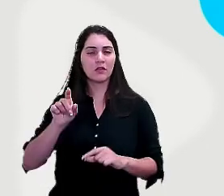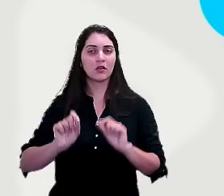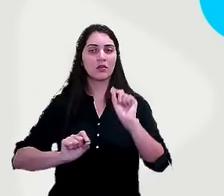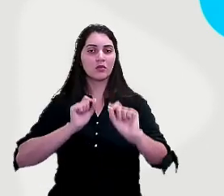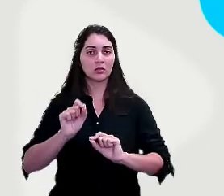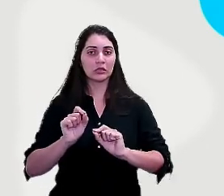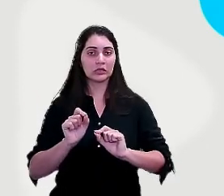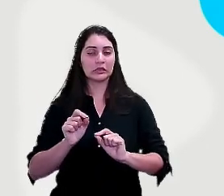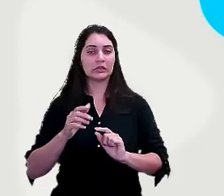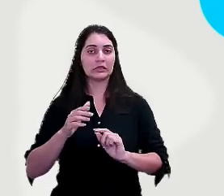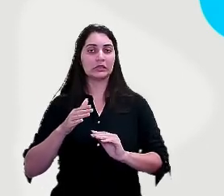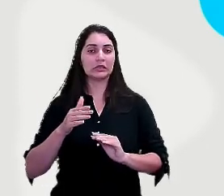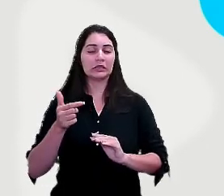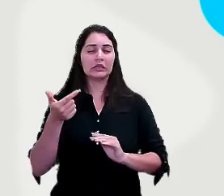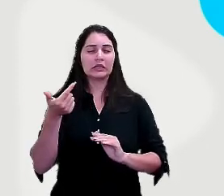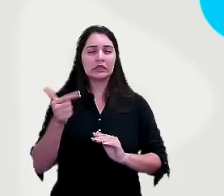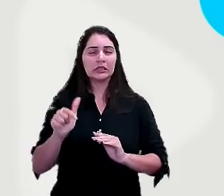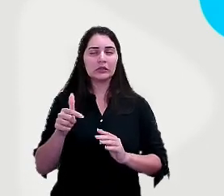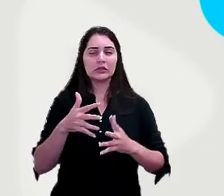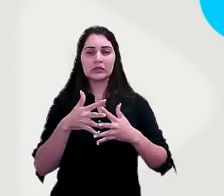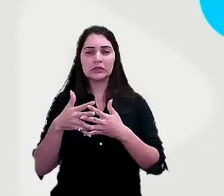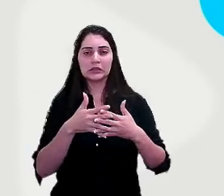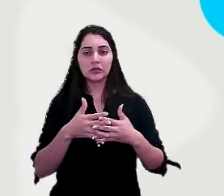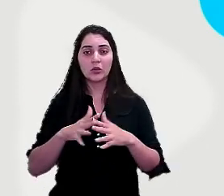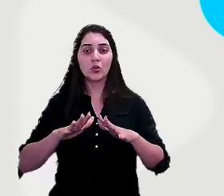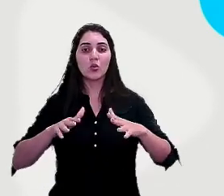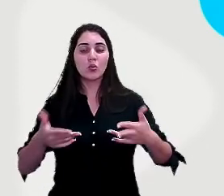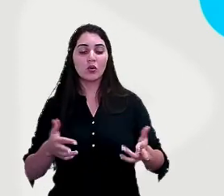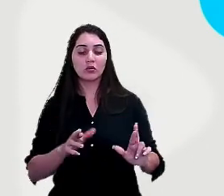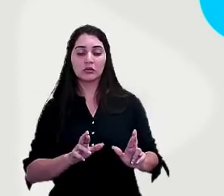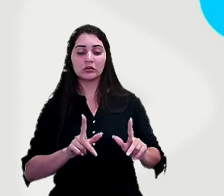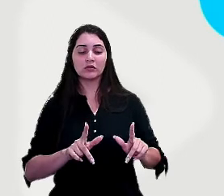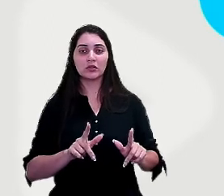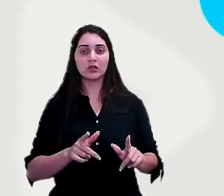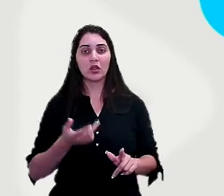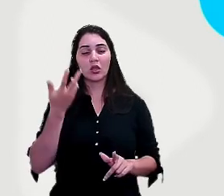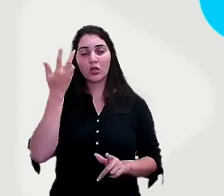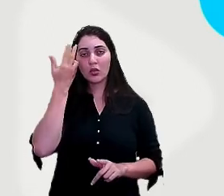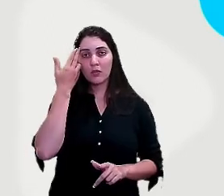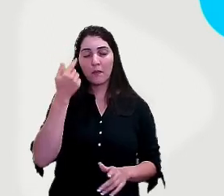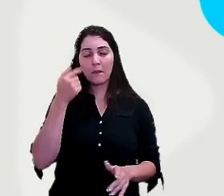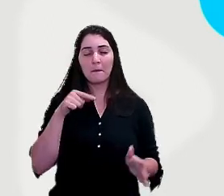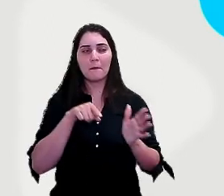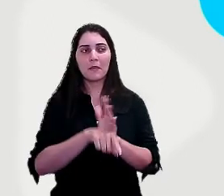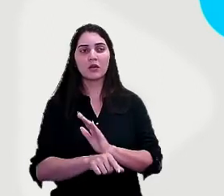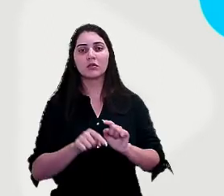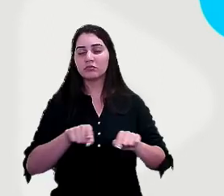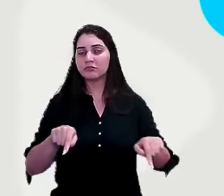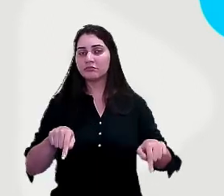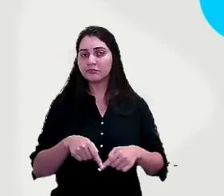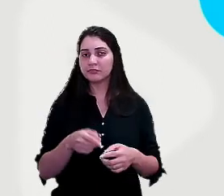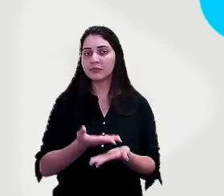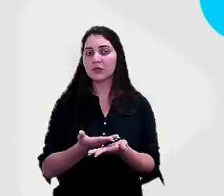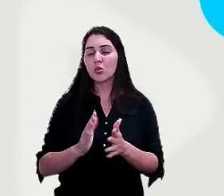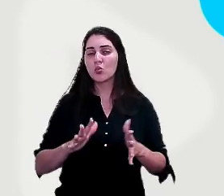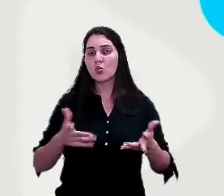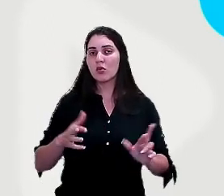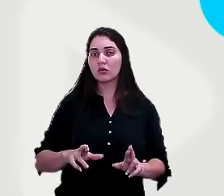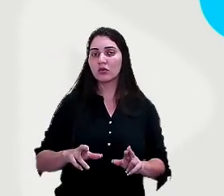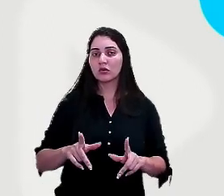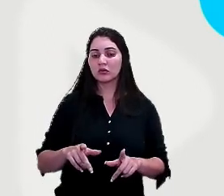até para não ter uma confusão. Qual é a diferença, professor? Isso é muito comum se perguntar em sala de aula. Qual a diferença